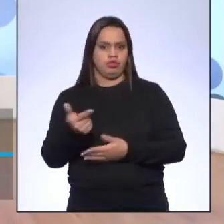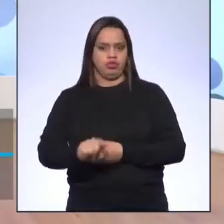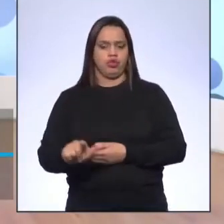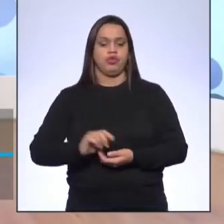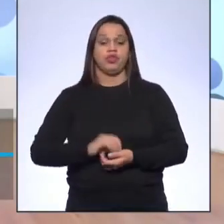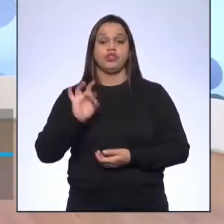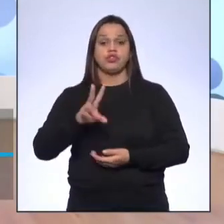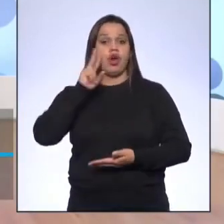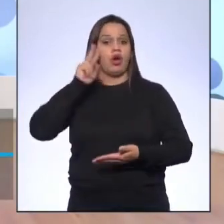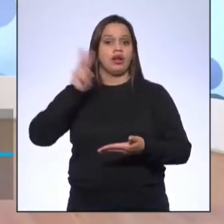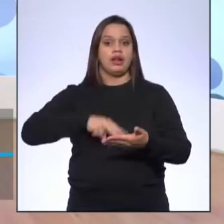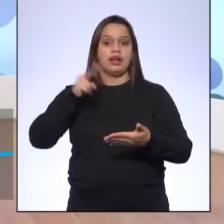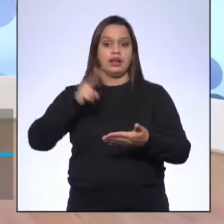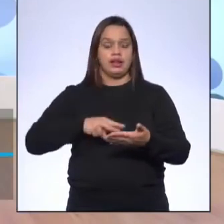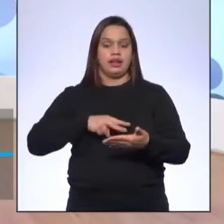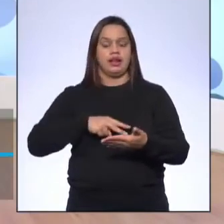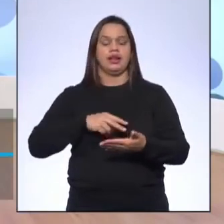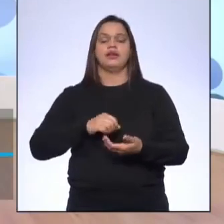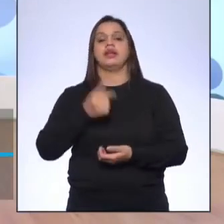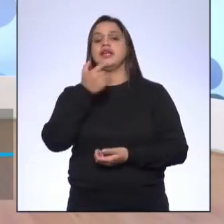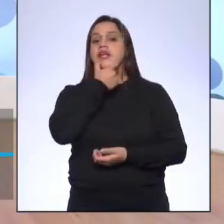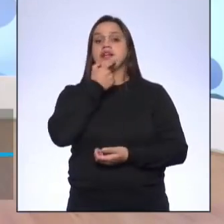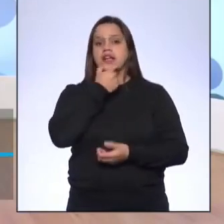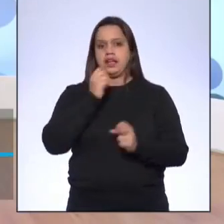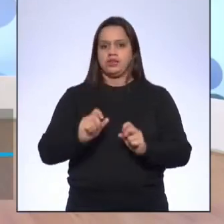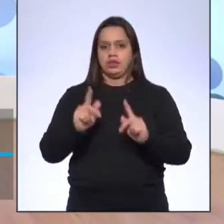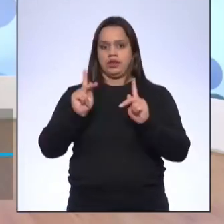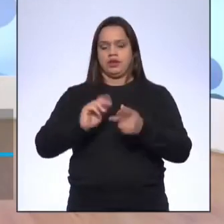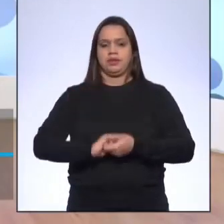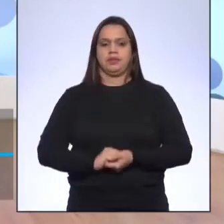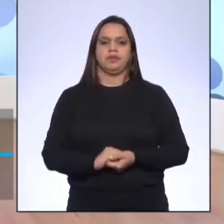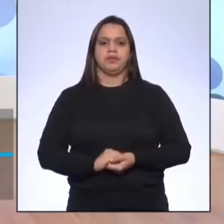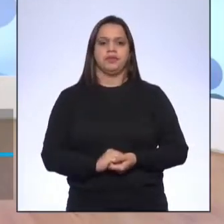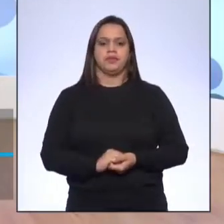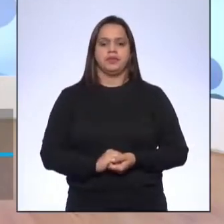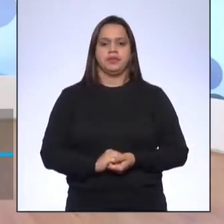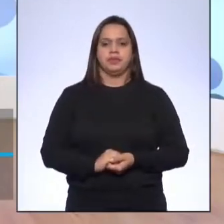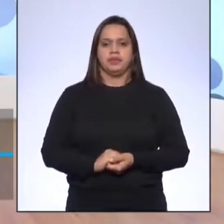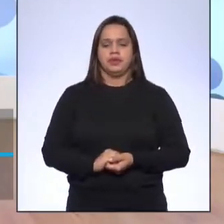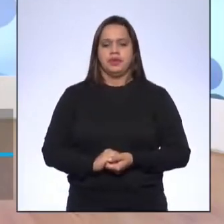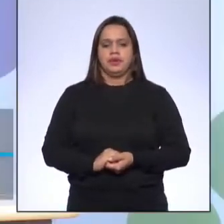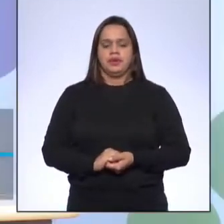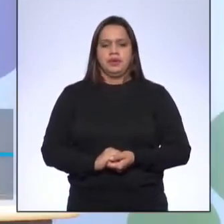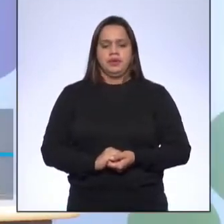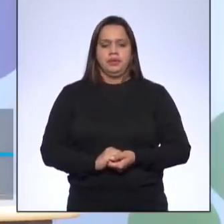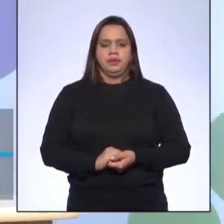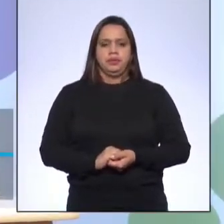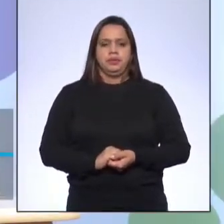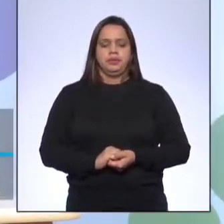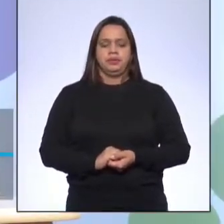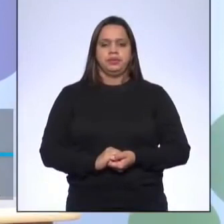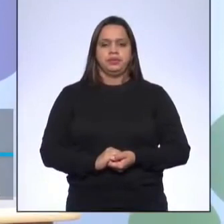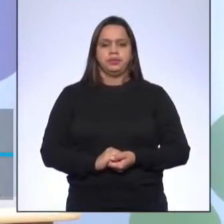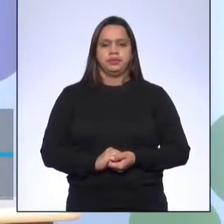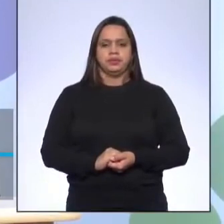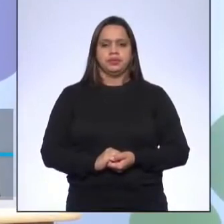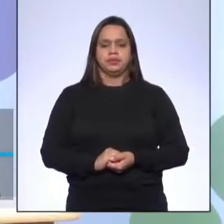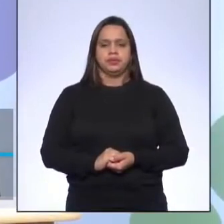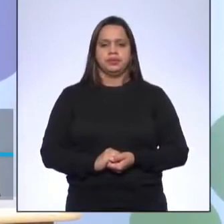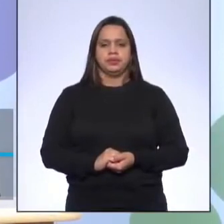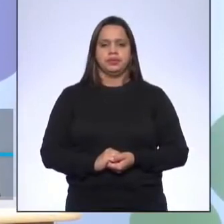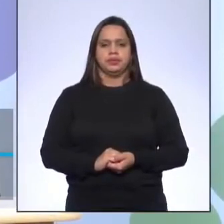Nós só vamos ler o texto aqui para vocês, ok? Não. Então, let's read what happened in past in